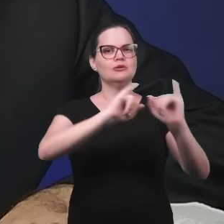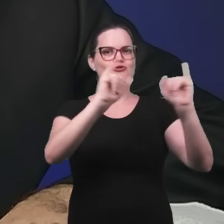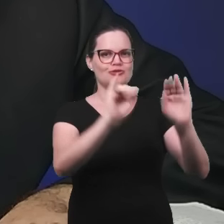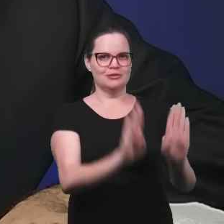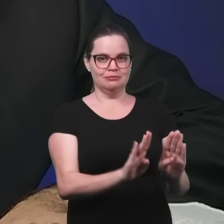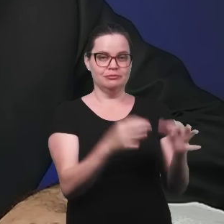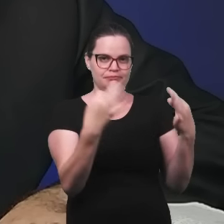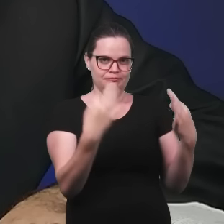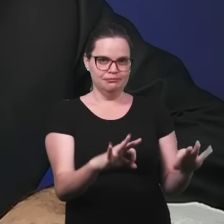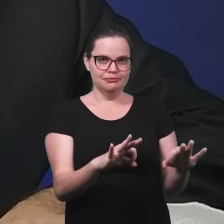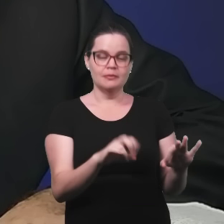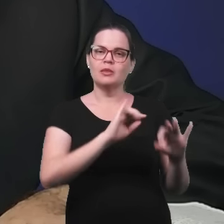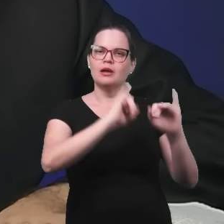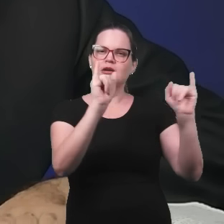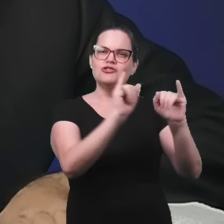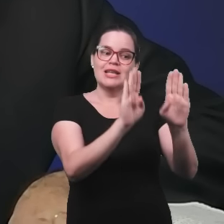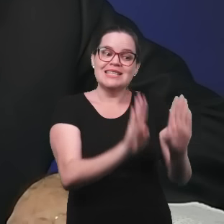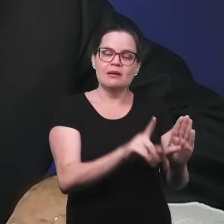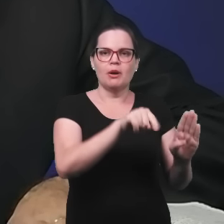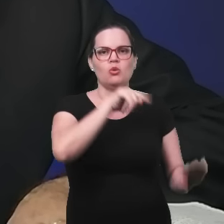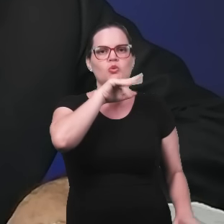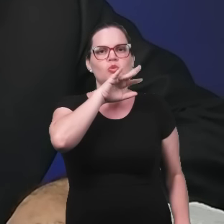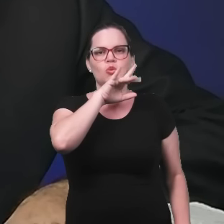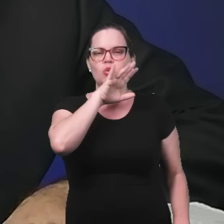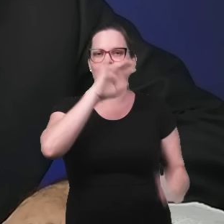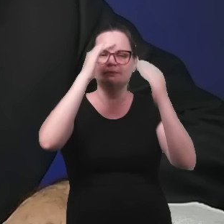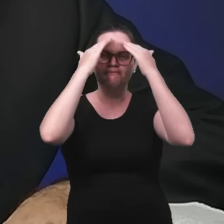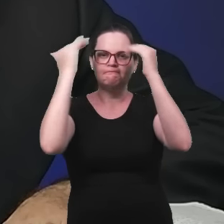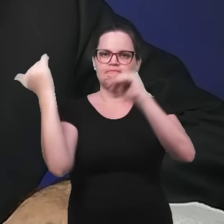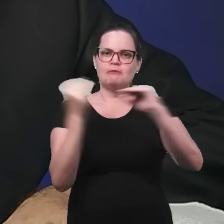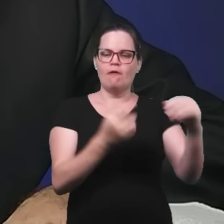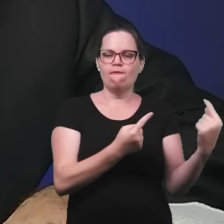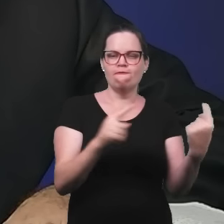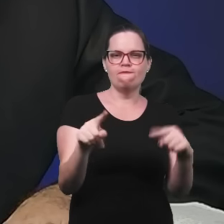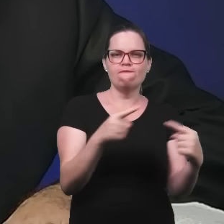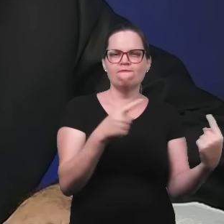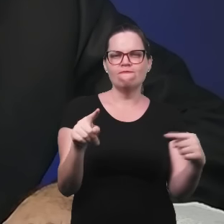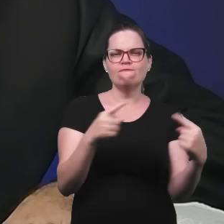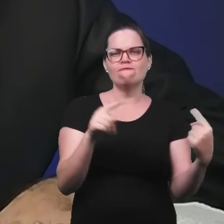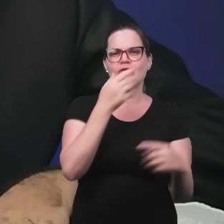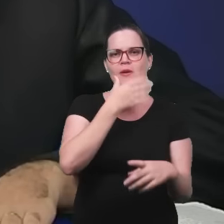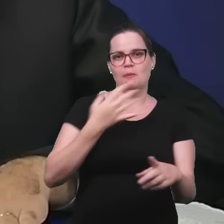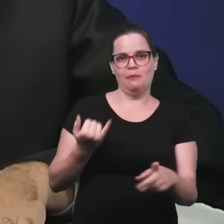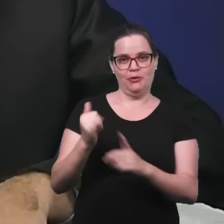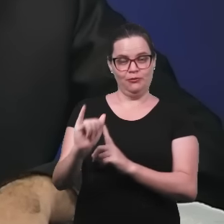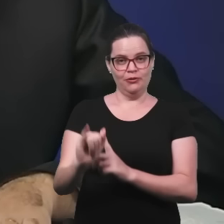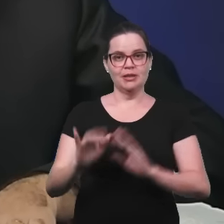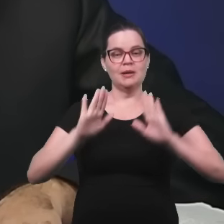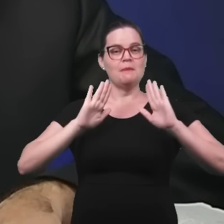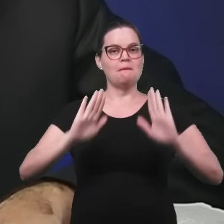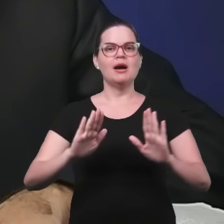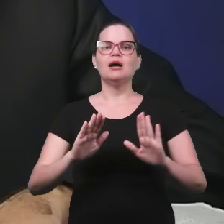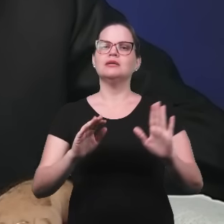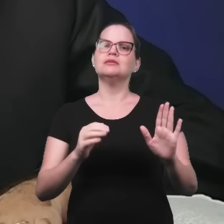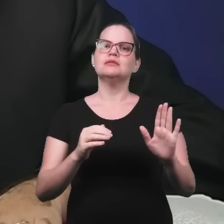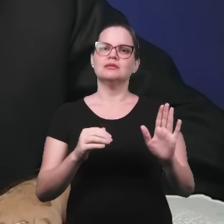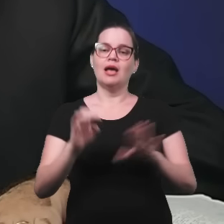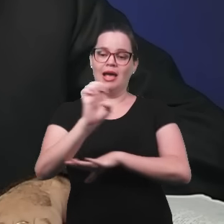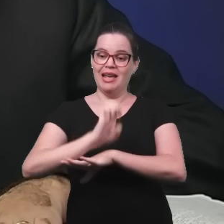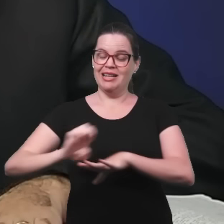E Jezabel fazia o que não agradava ao Senhor e perseguiu os profetas do Senhor. E Elias sofreu